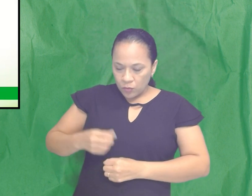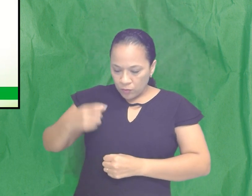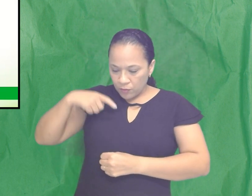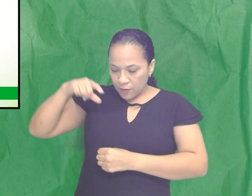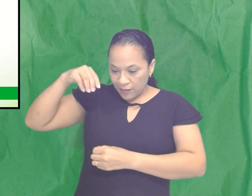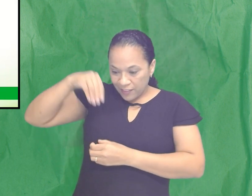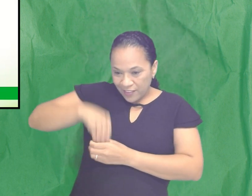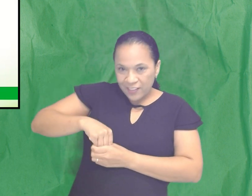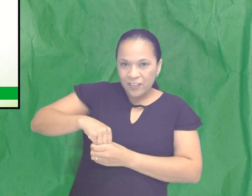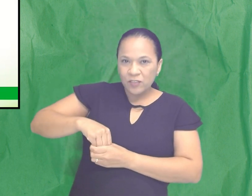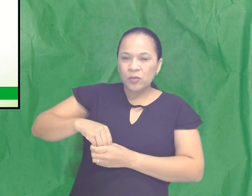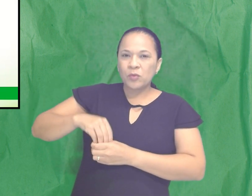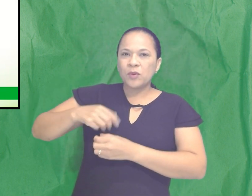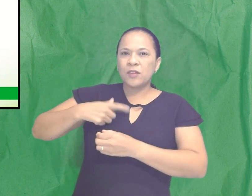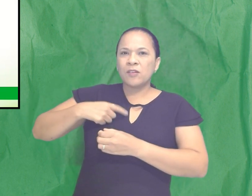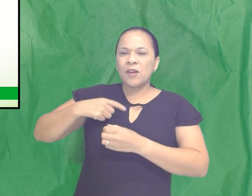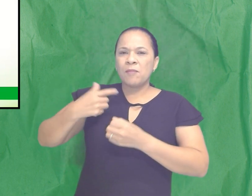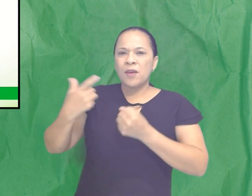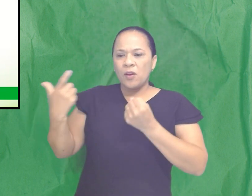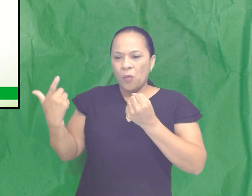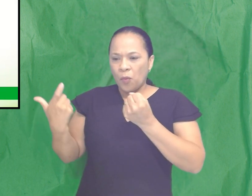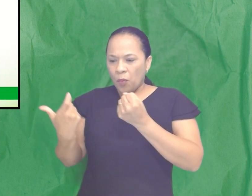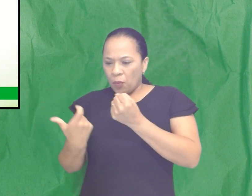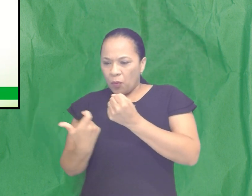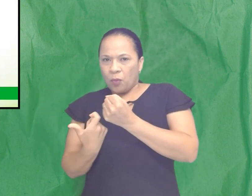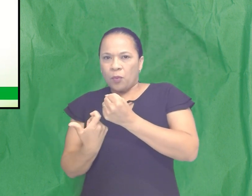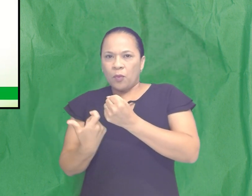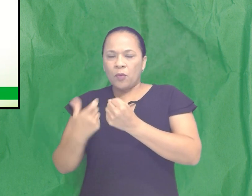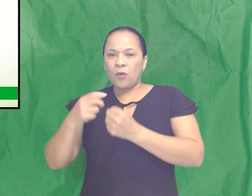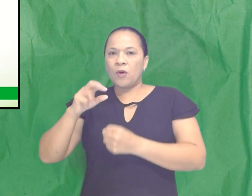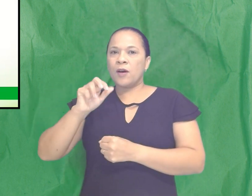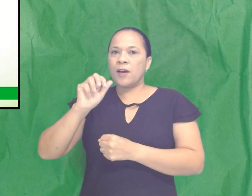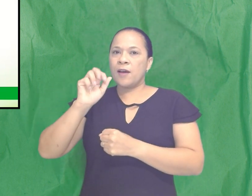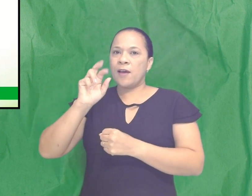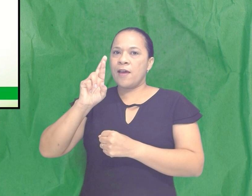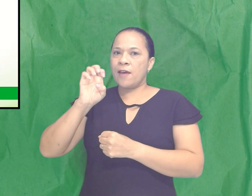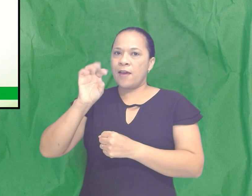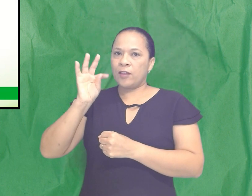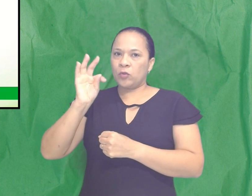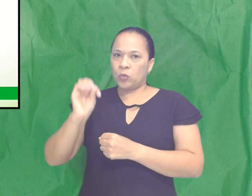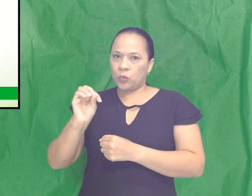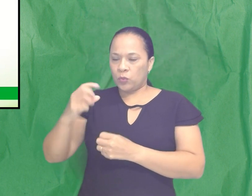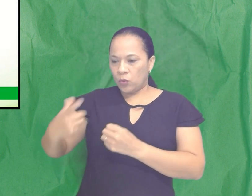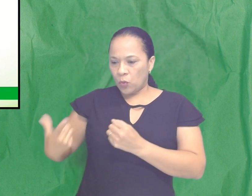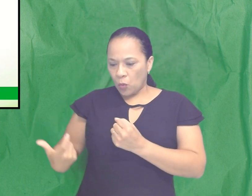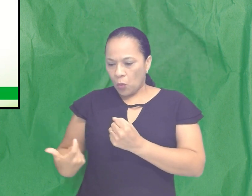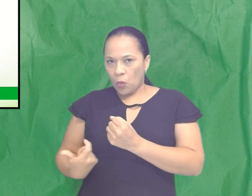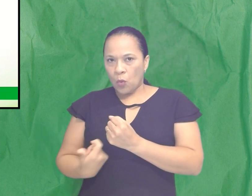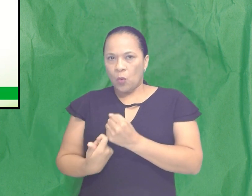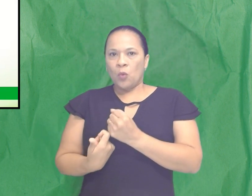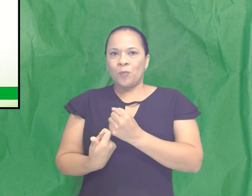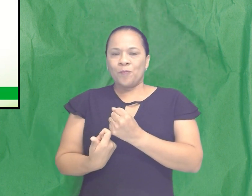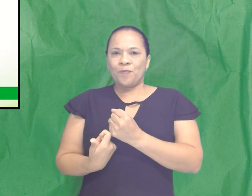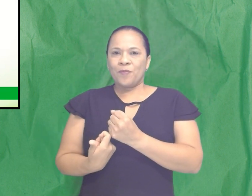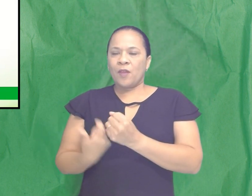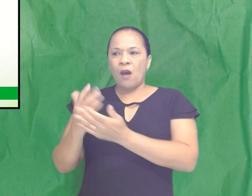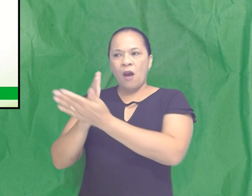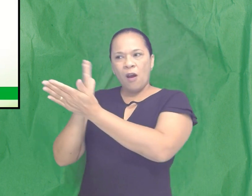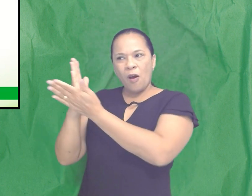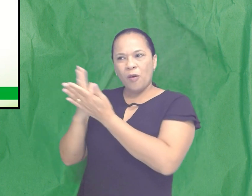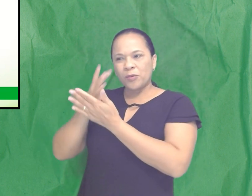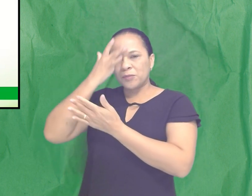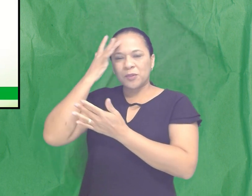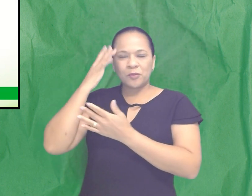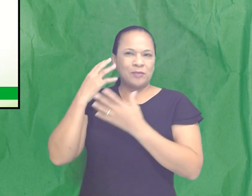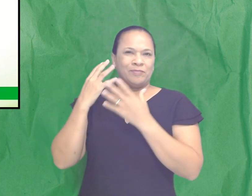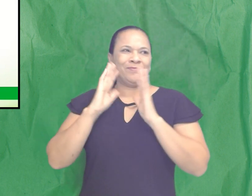aceitação pelos pacientes, né? Existe um preconceito, um incômodo, e ela não é uma via que não é muito